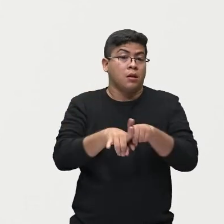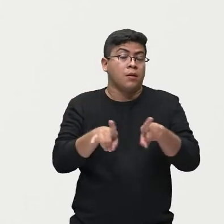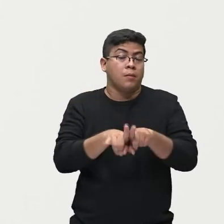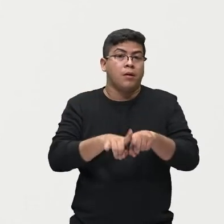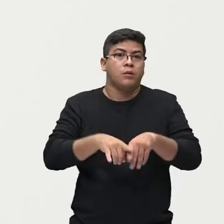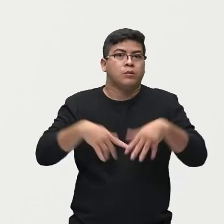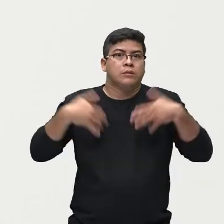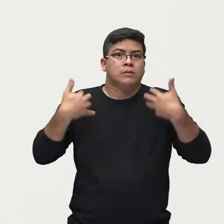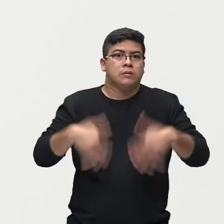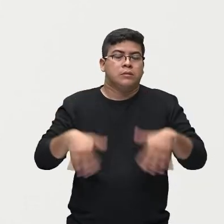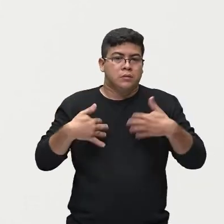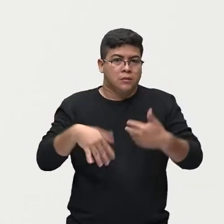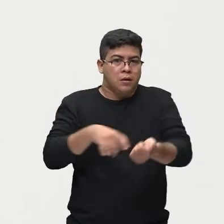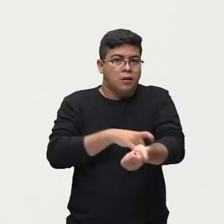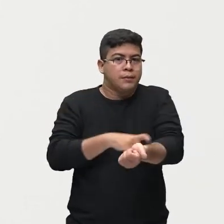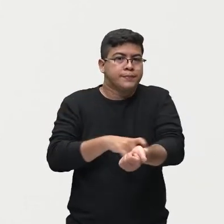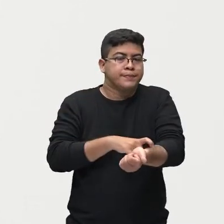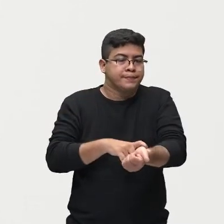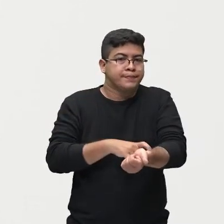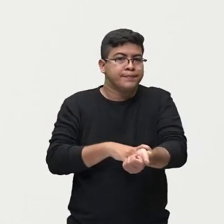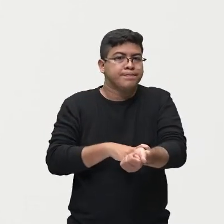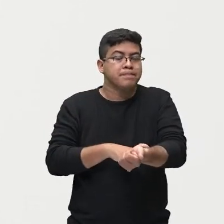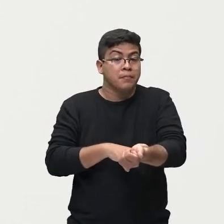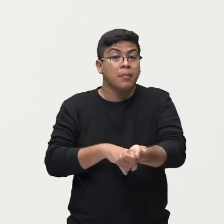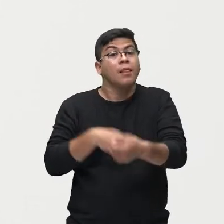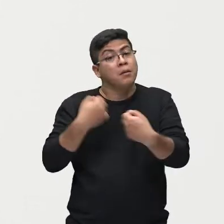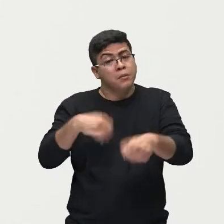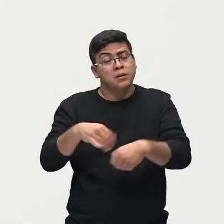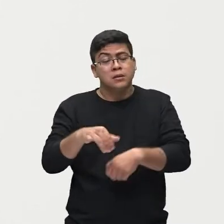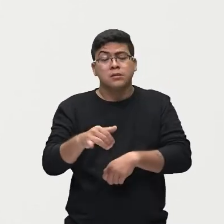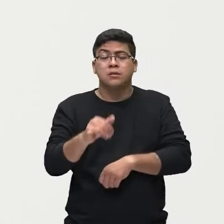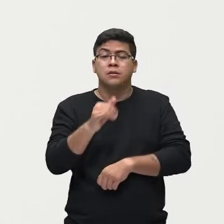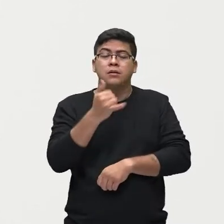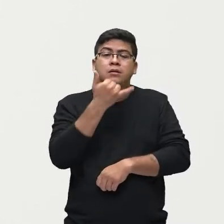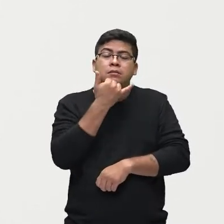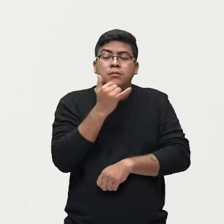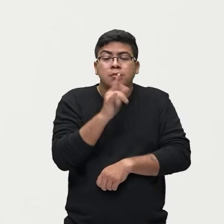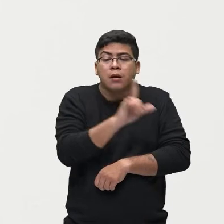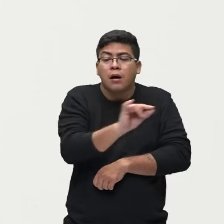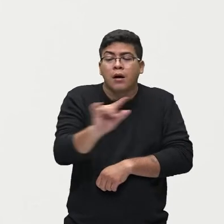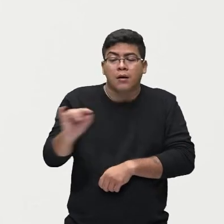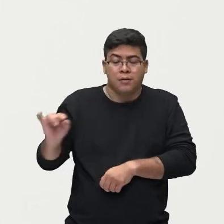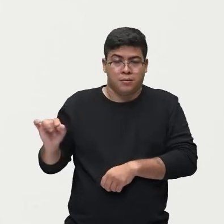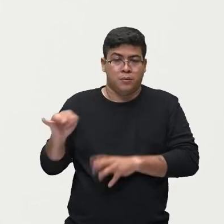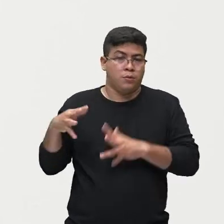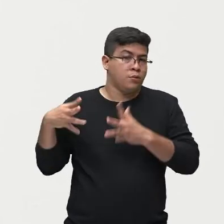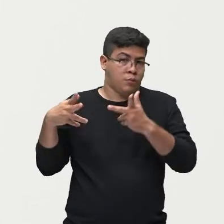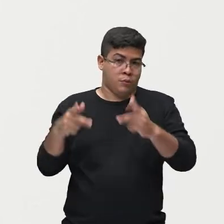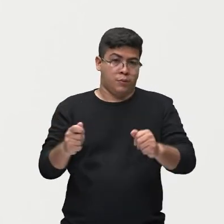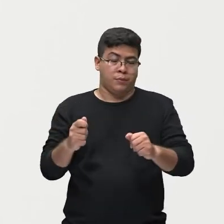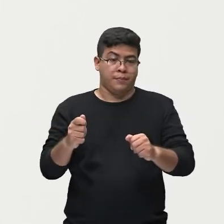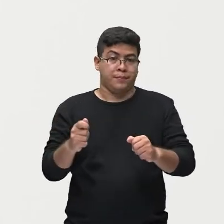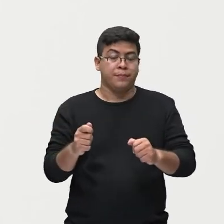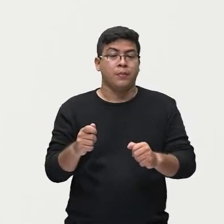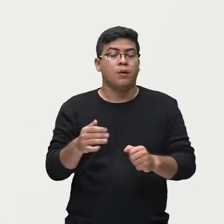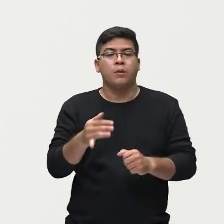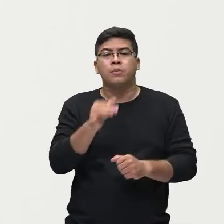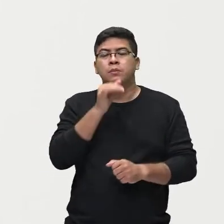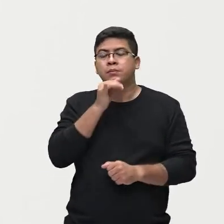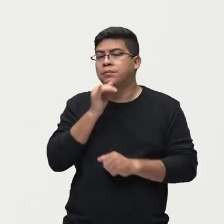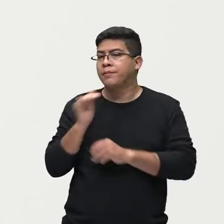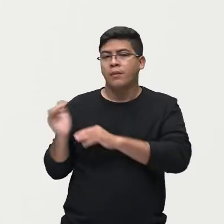ele perdoa nossos pecados, devemos perdoar os outros também. No Espiritismo, por sua vez, prega que o